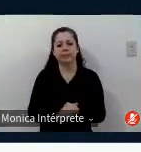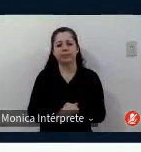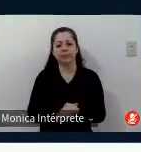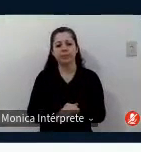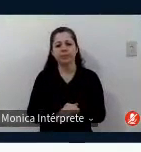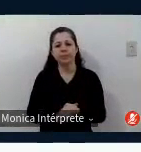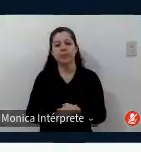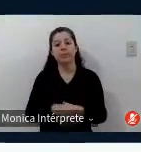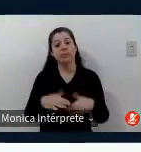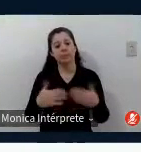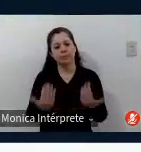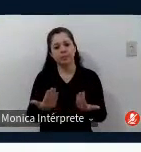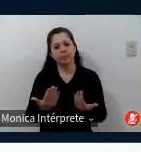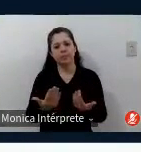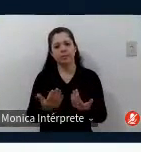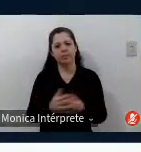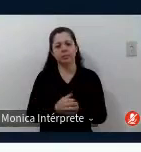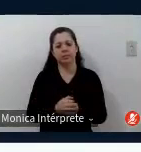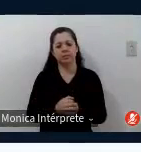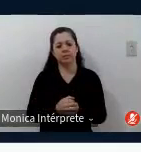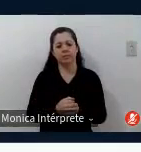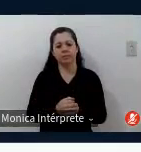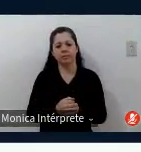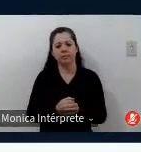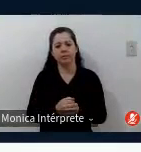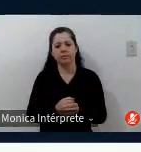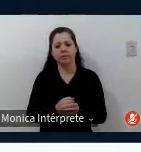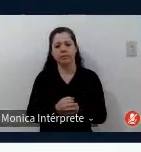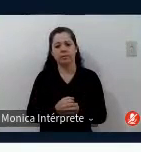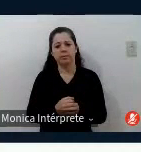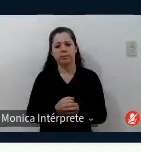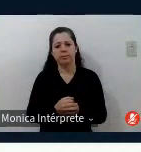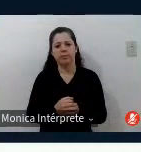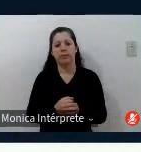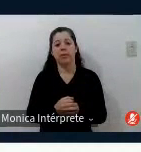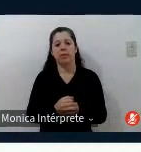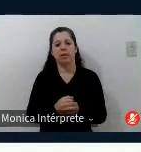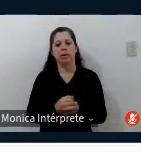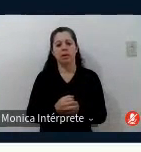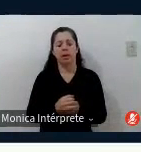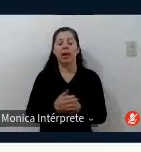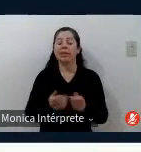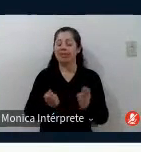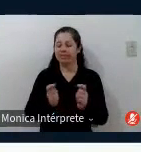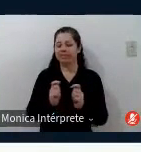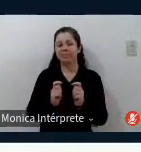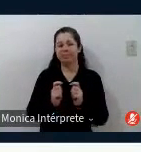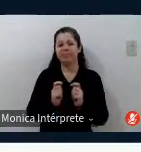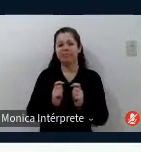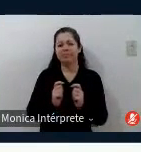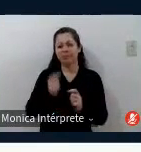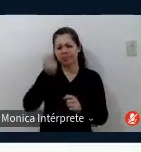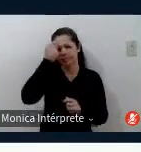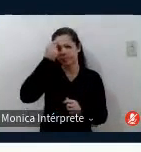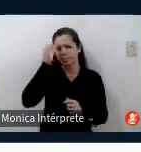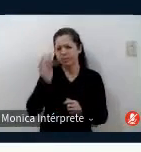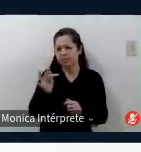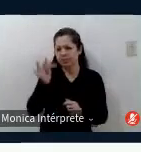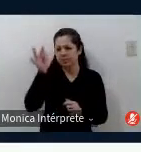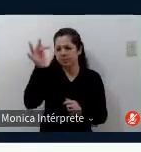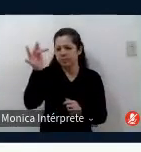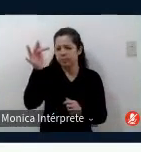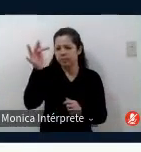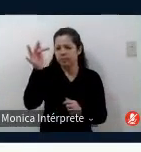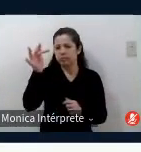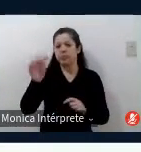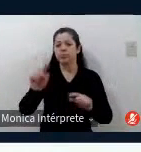consegue expor algumas perspectivas, assim, ou oportunidades e alguns desafios que nós